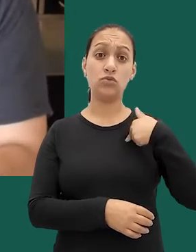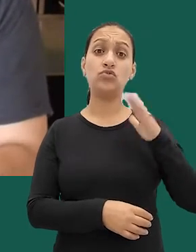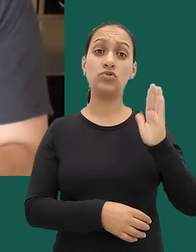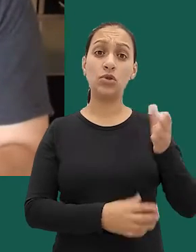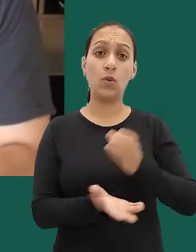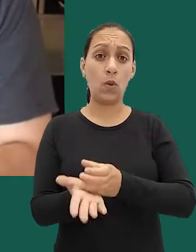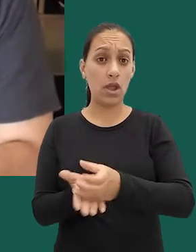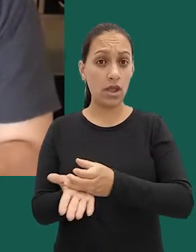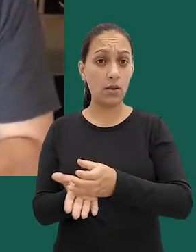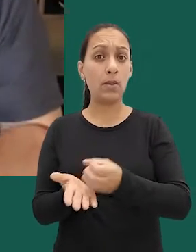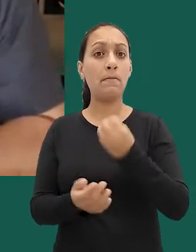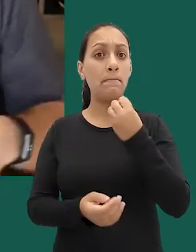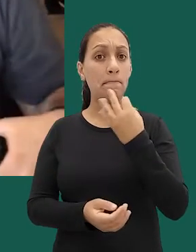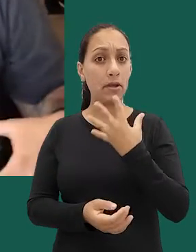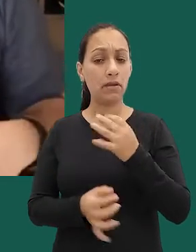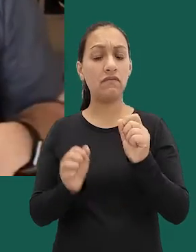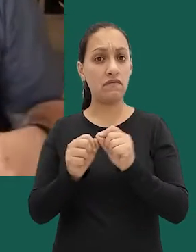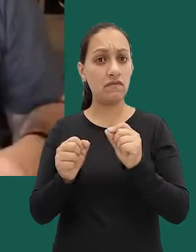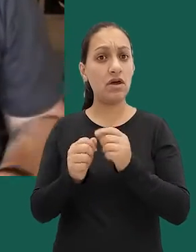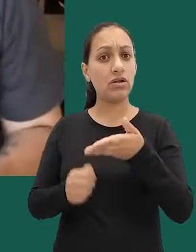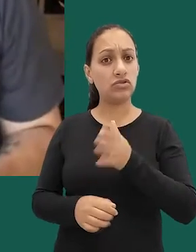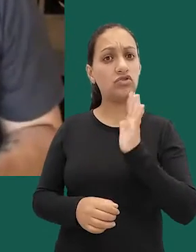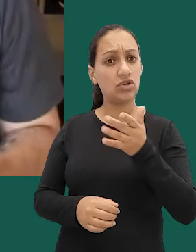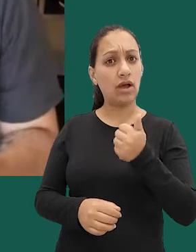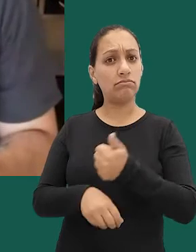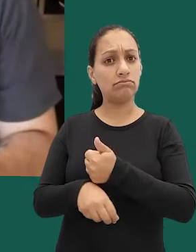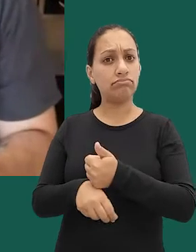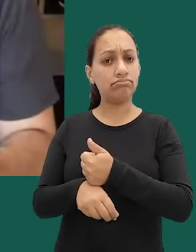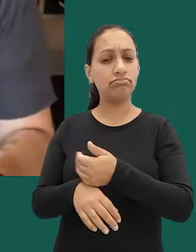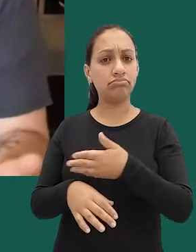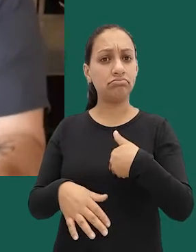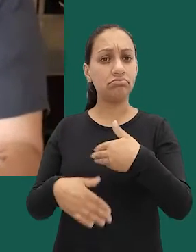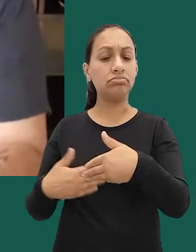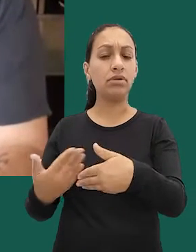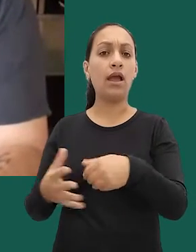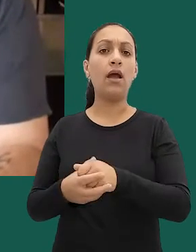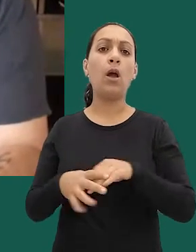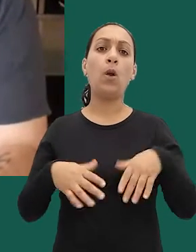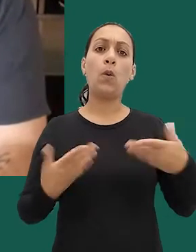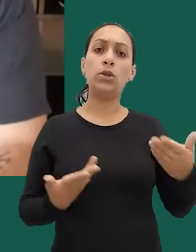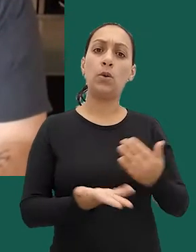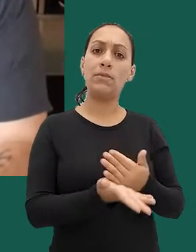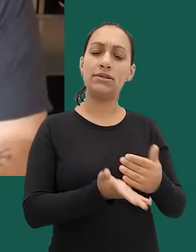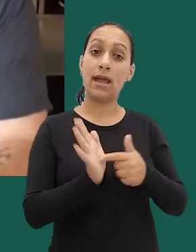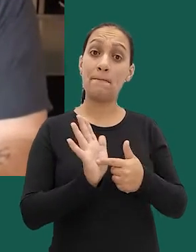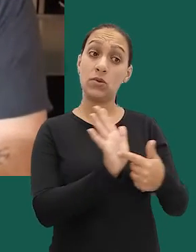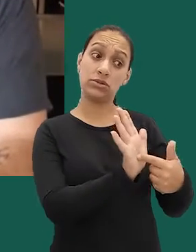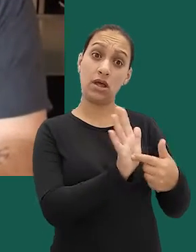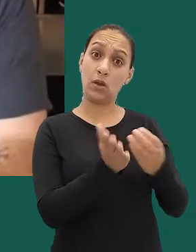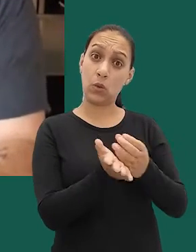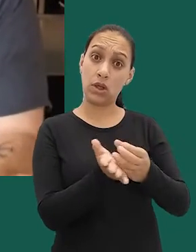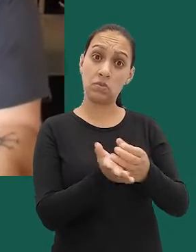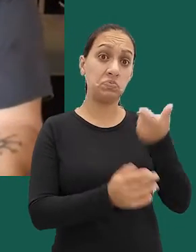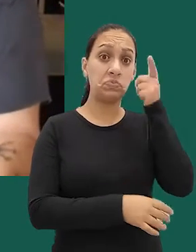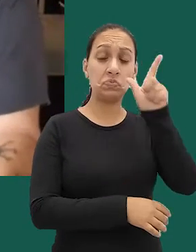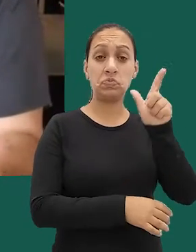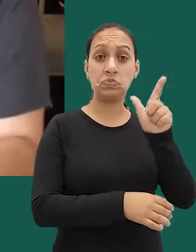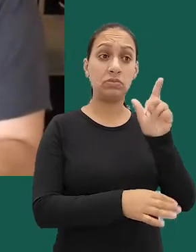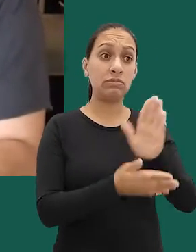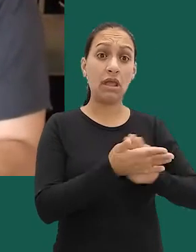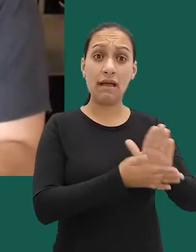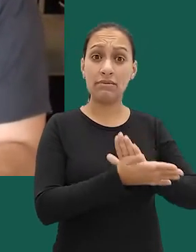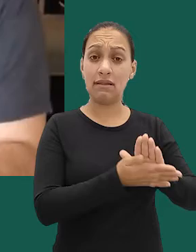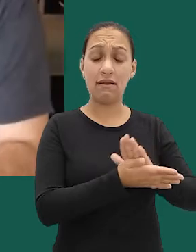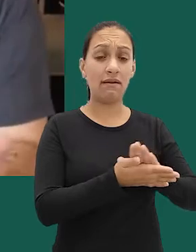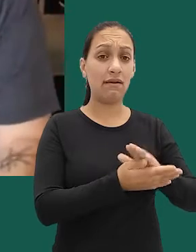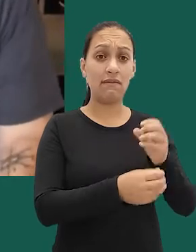tinha muita coisa no que a gente chama de tool belt, né? E quando eu comecei a apresentar o currículo, eu não conseguia vaga nenhuma. Como eu não tinha